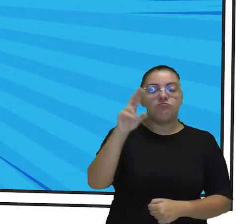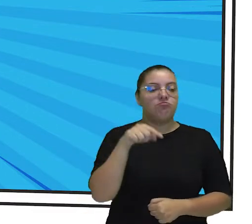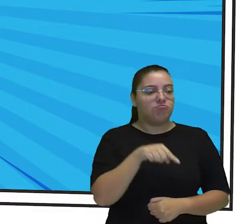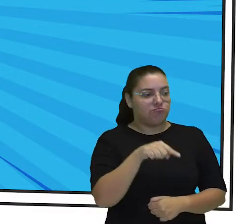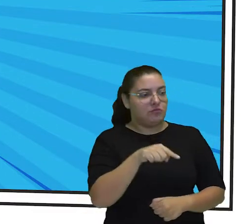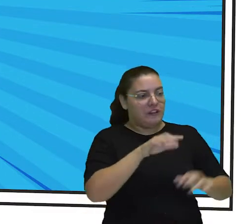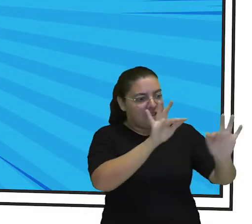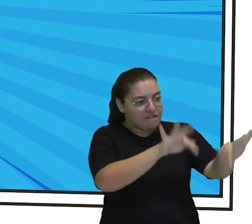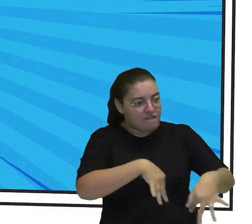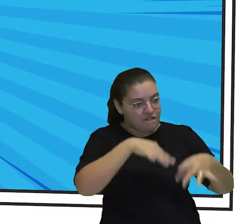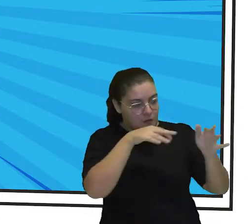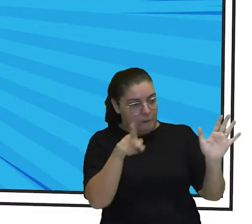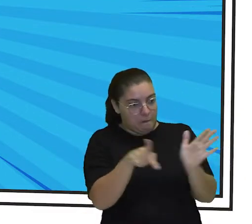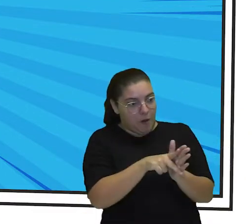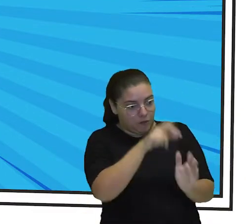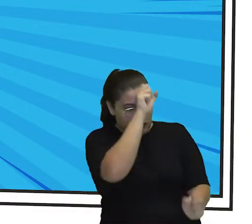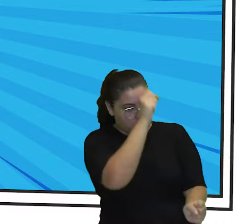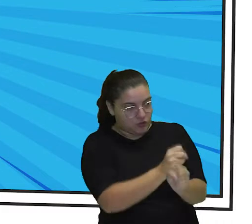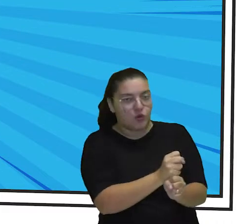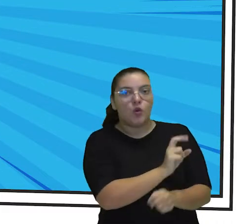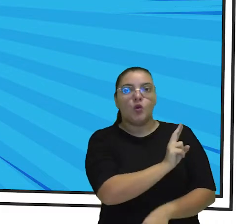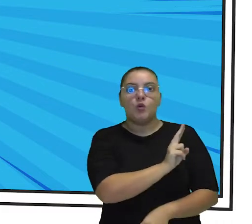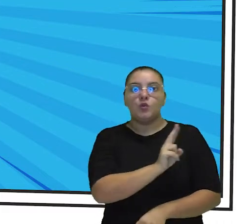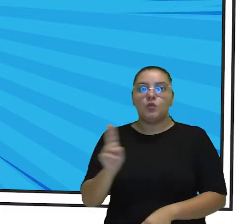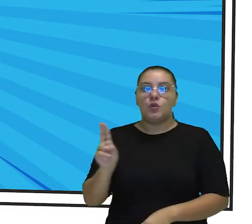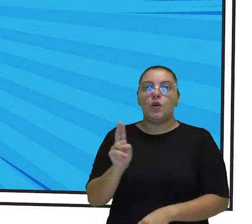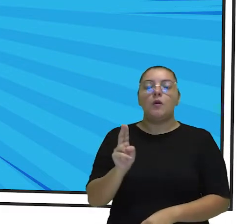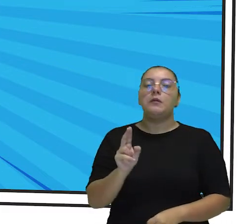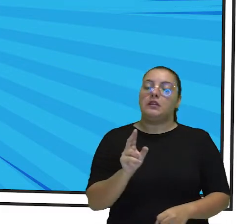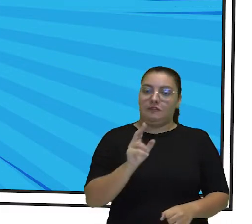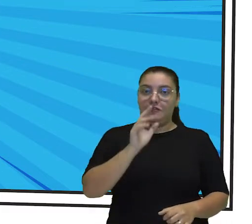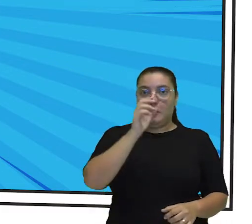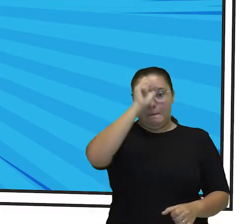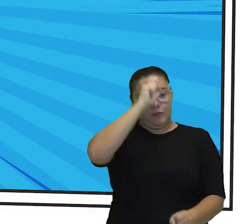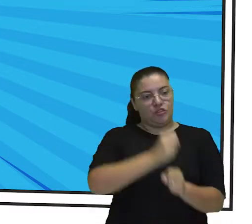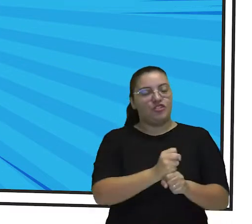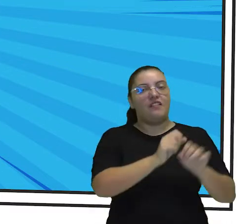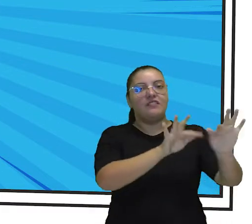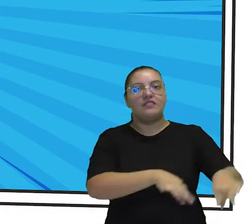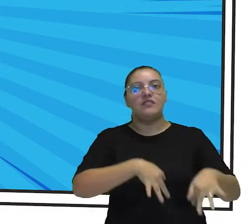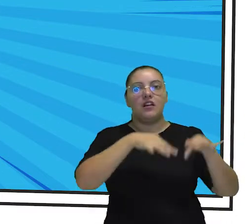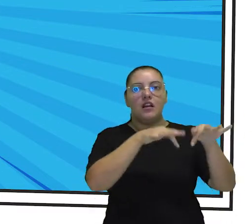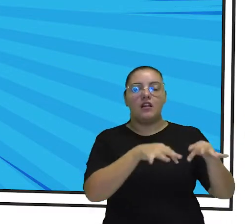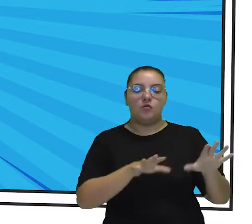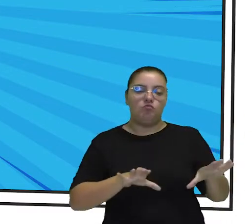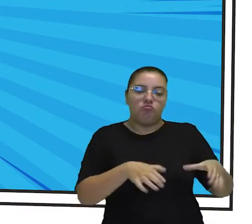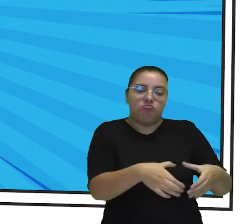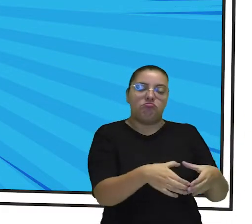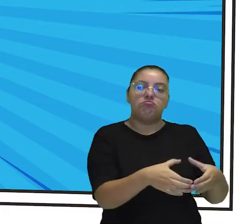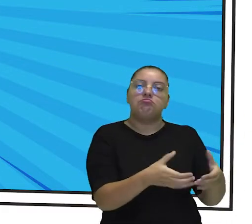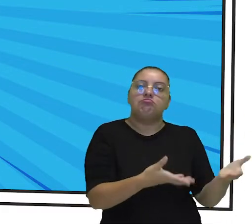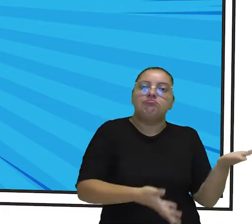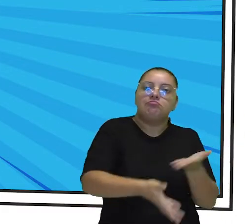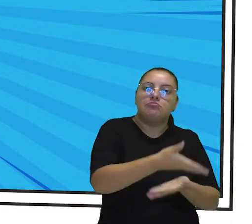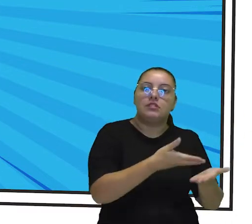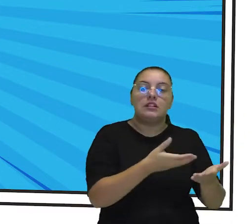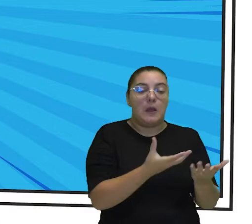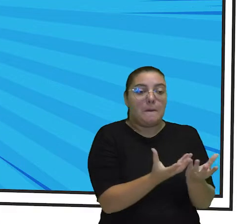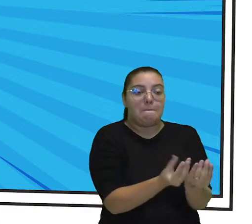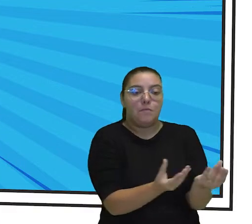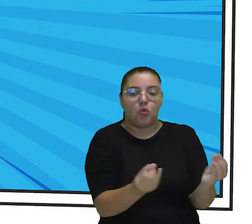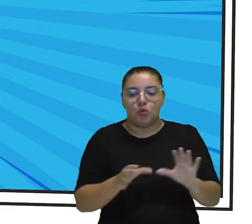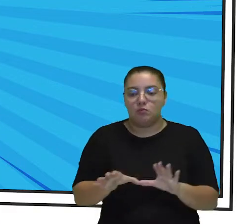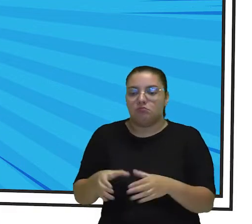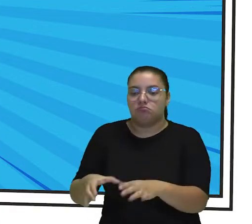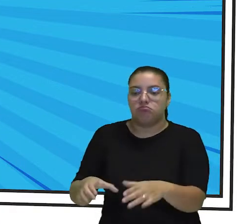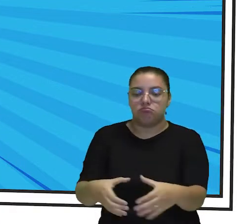dos feudos, portanto, chamados de senhores feudais. E aí cria-se uma lógica. Se são vários